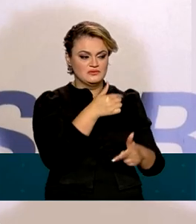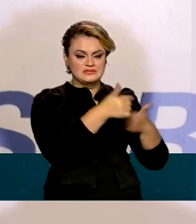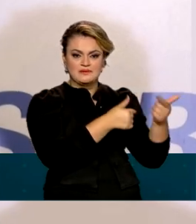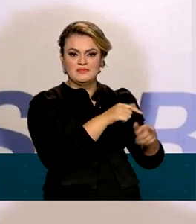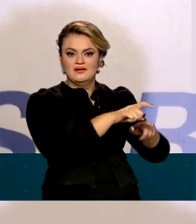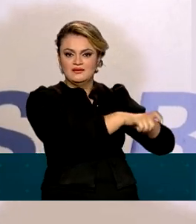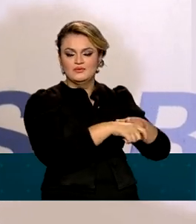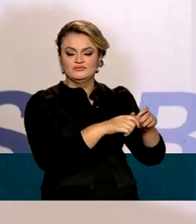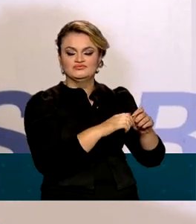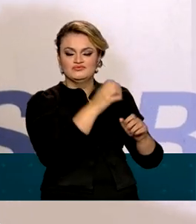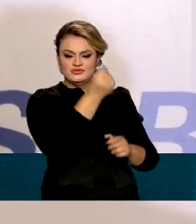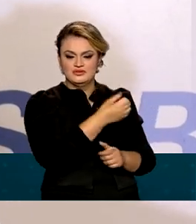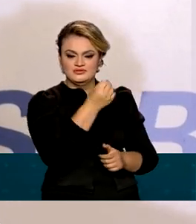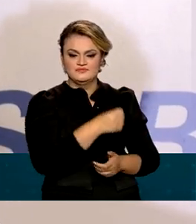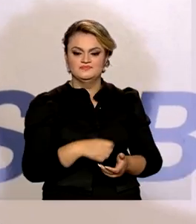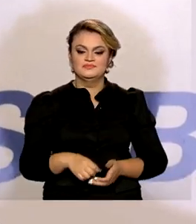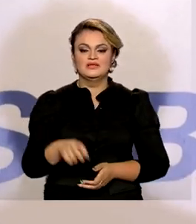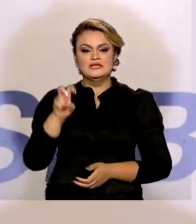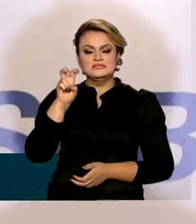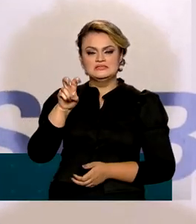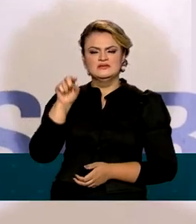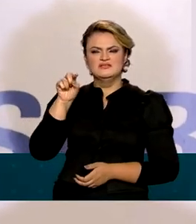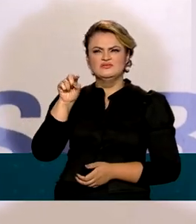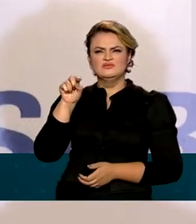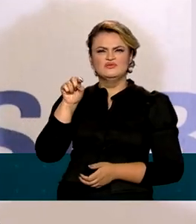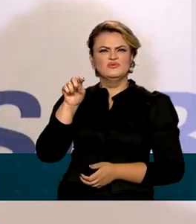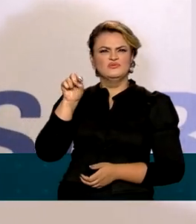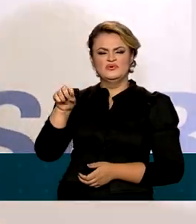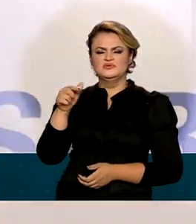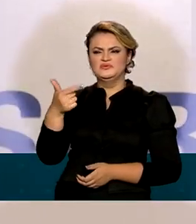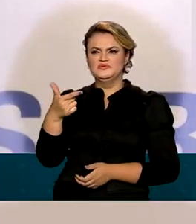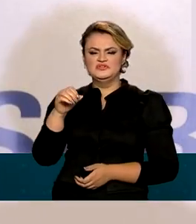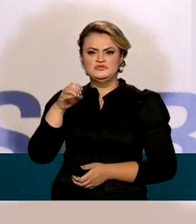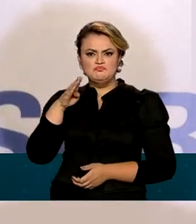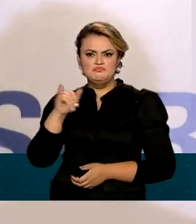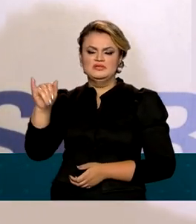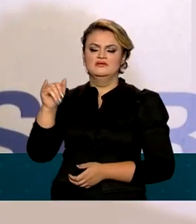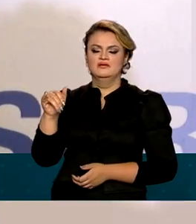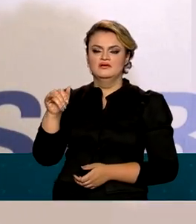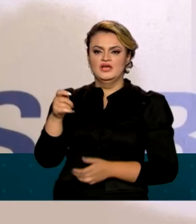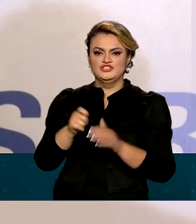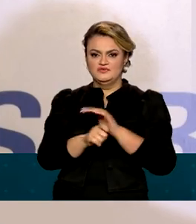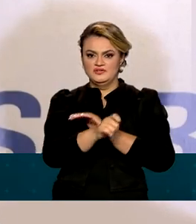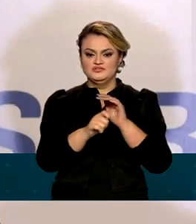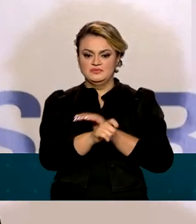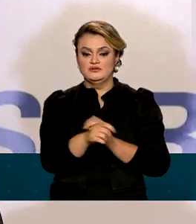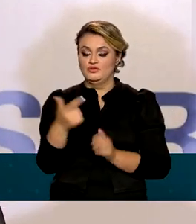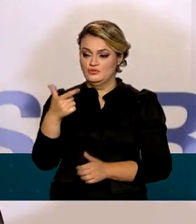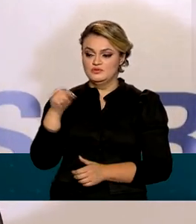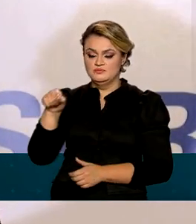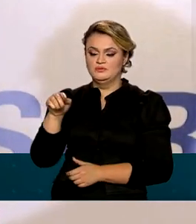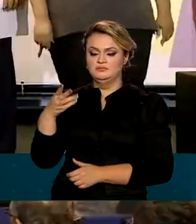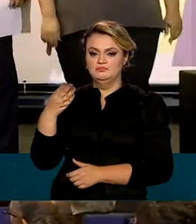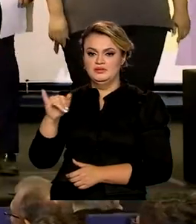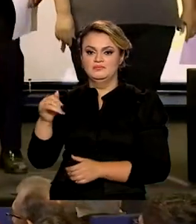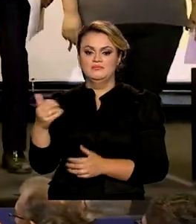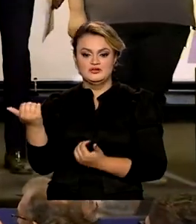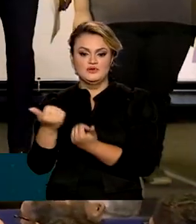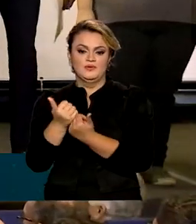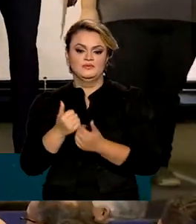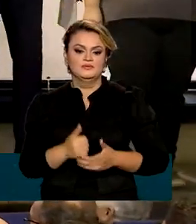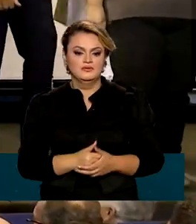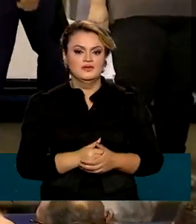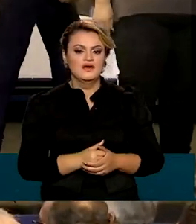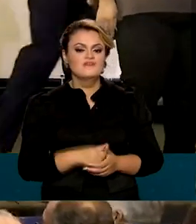significa desses 20,5 bilhões, 18 bilhões são investimentos e 2,5 bilhões voltados para o custeio. Formas